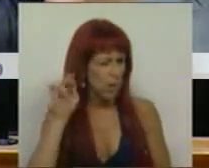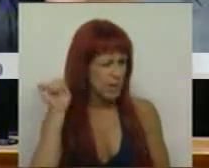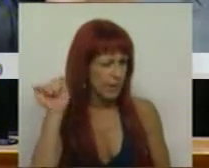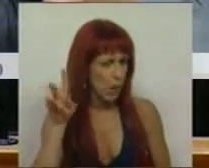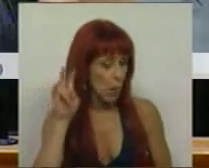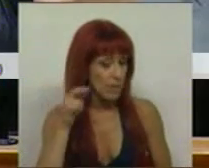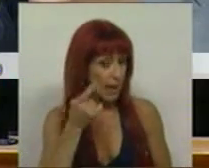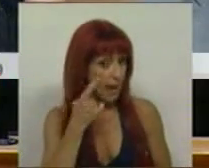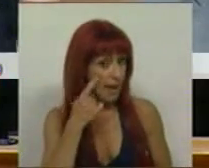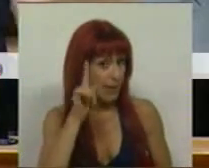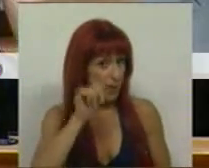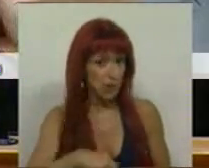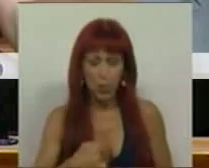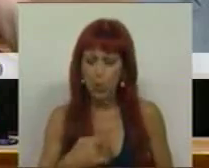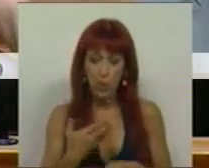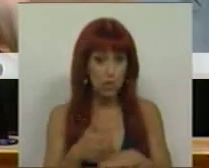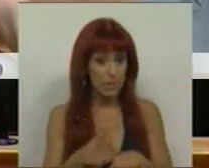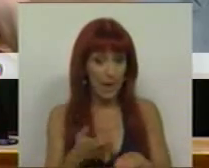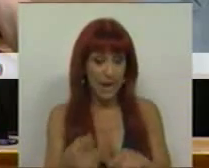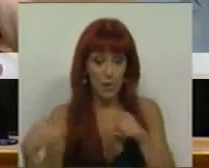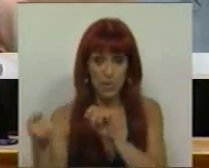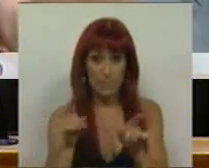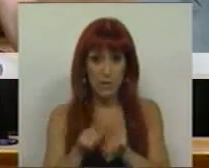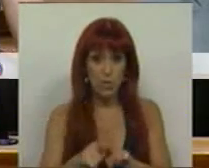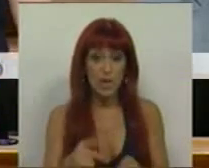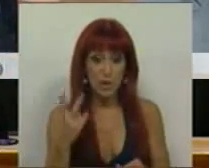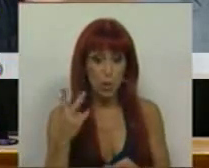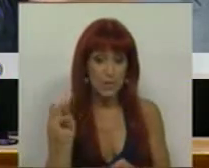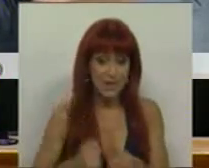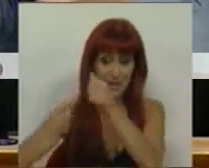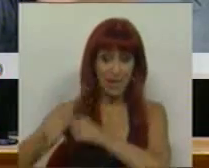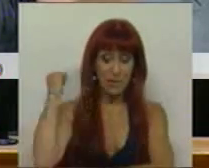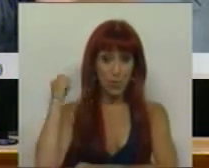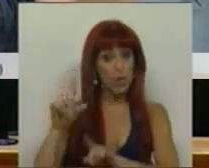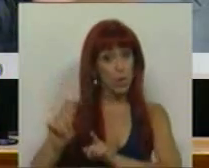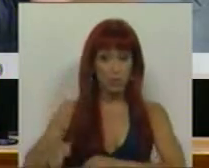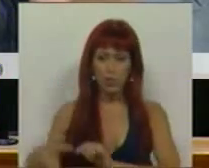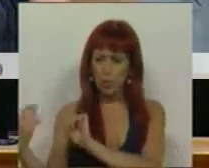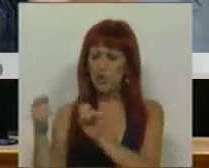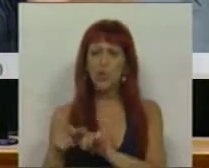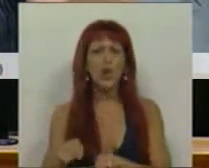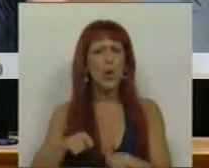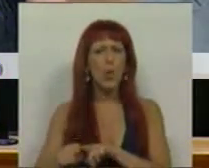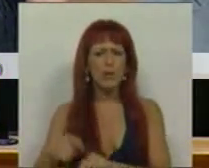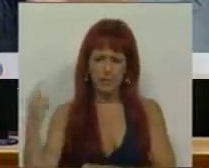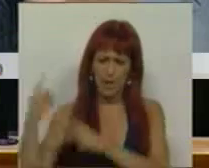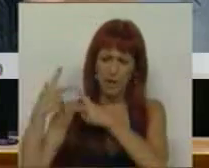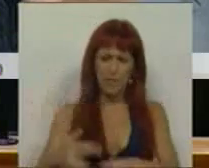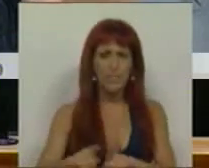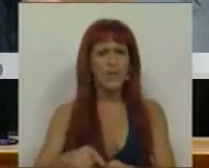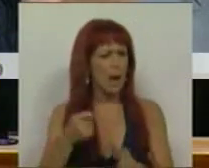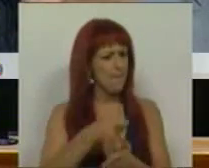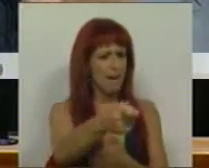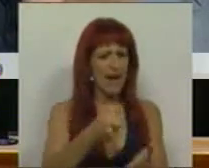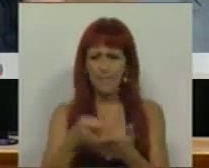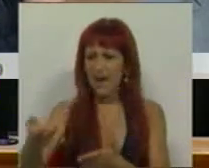bem, ouça com atenção. O que nos separa neste debate é que há 2 anos atrás, quando se começou a discutir a política da austeridade para